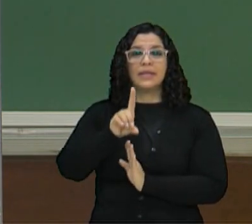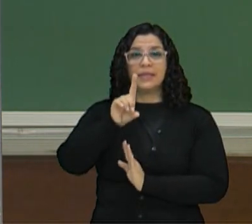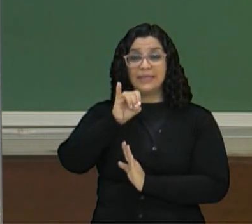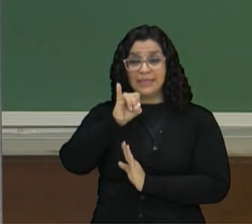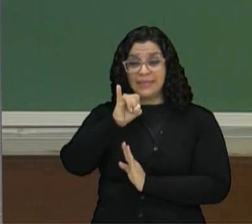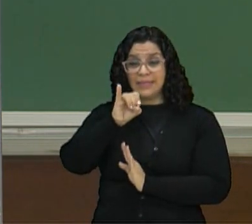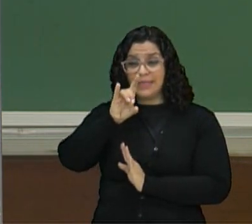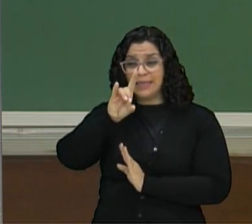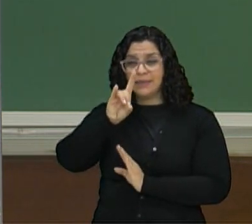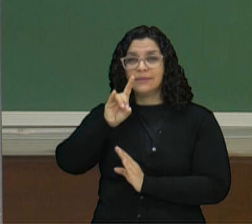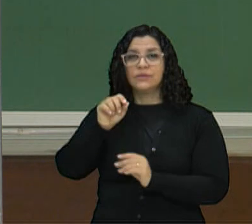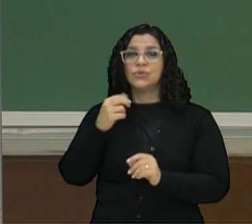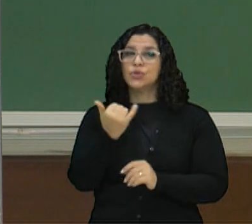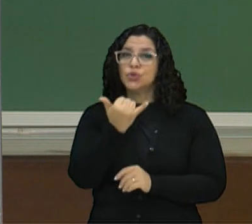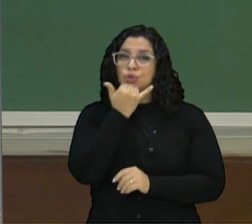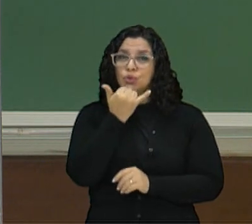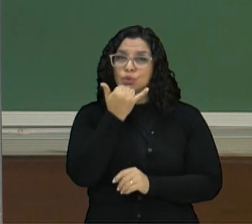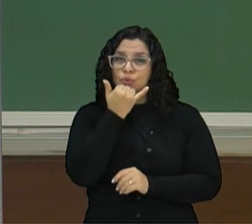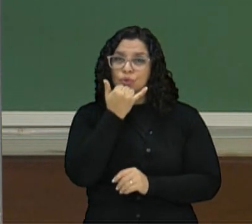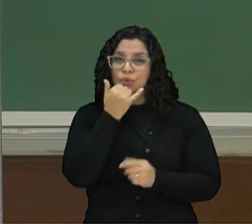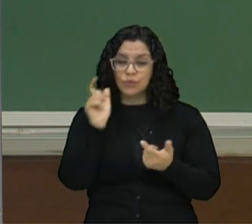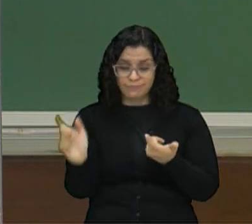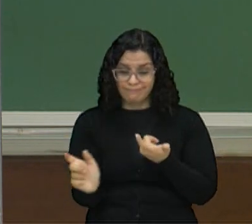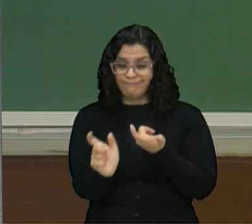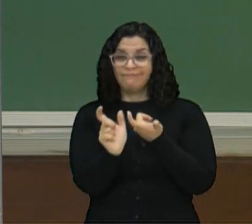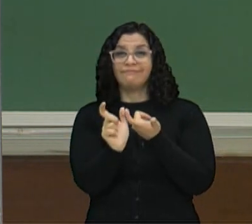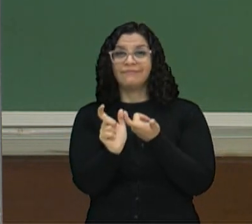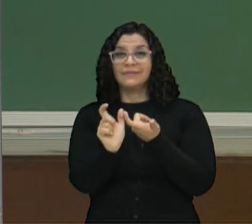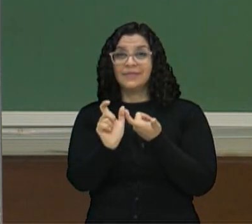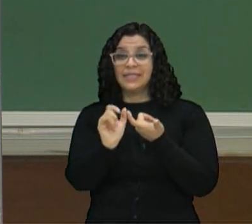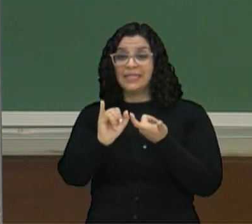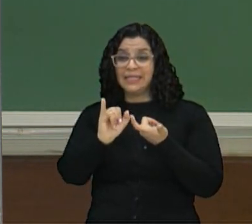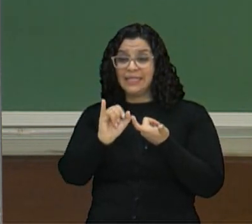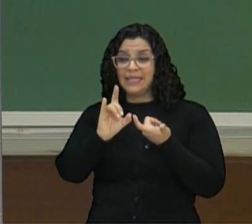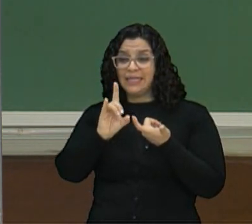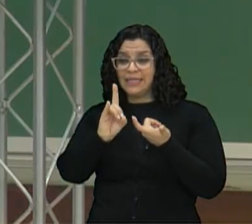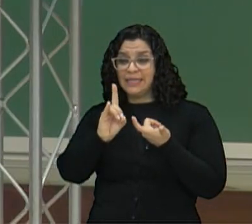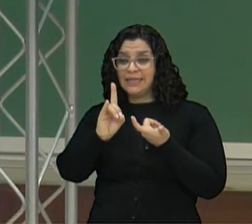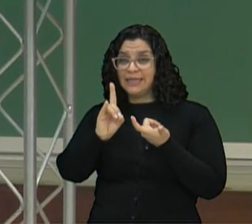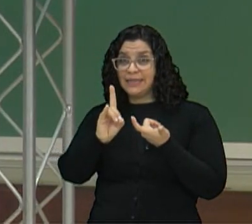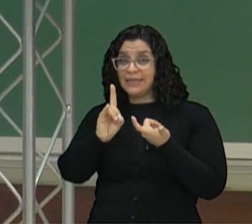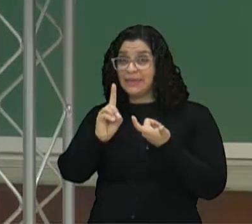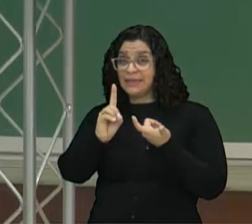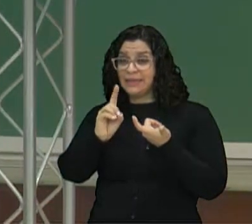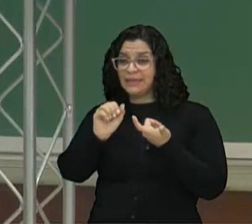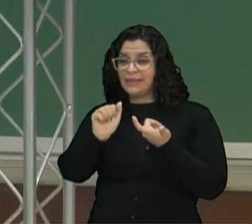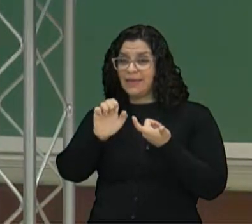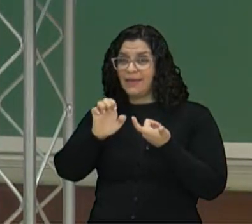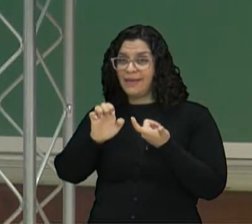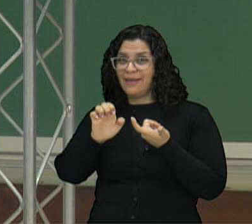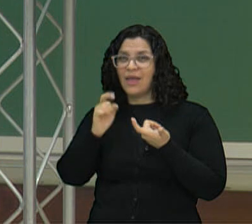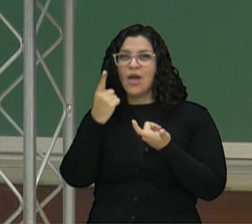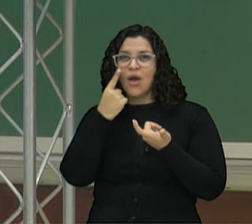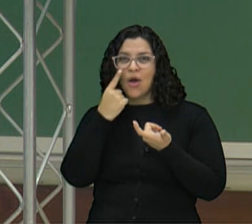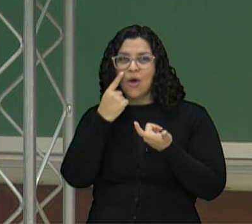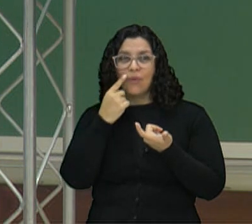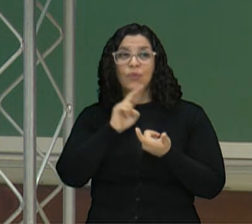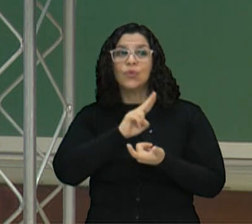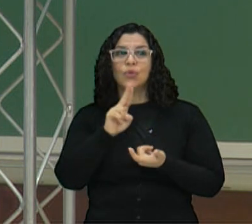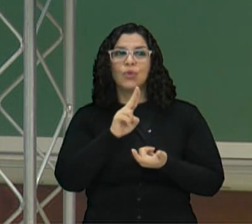idae. Com aquele sufixo idae. Então, quando a gente observa a família do ser